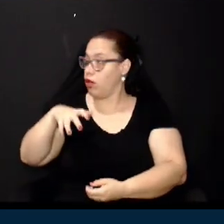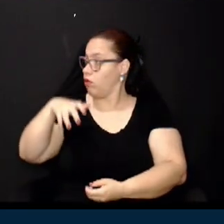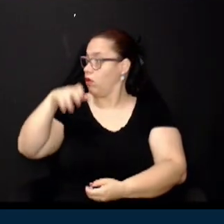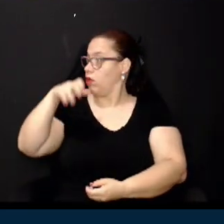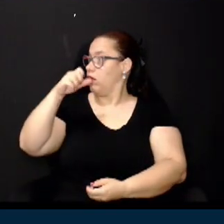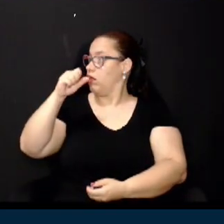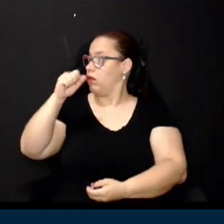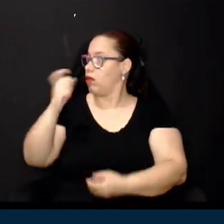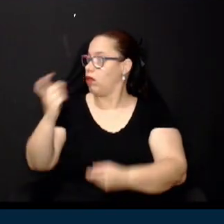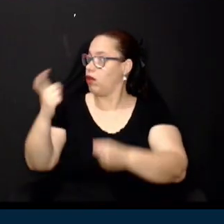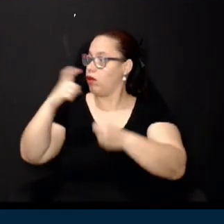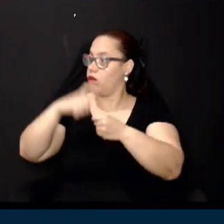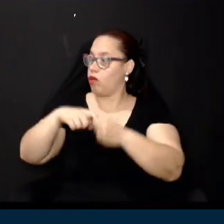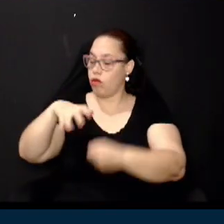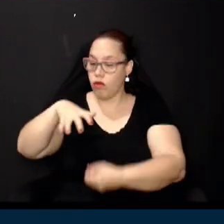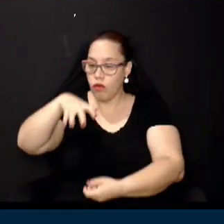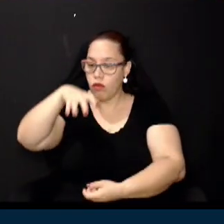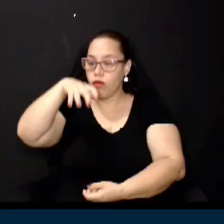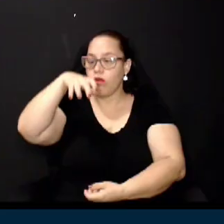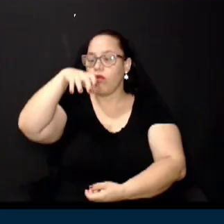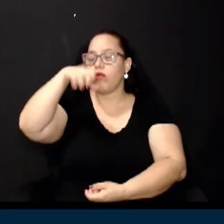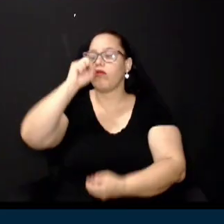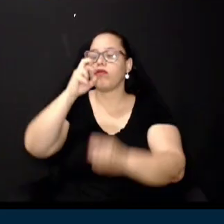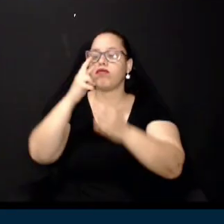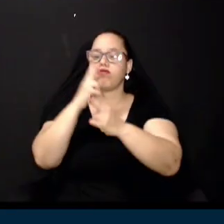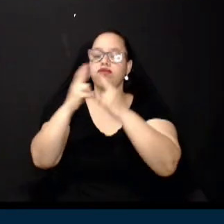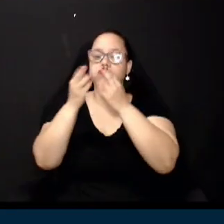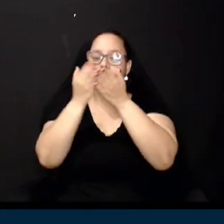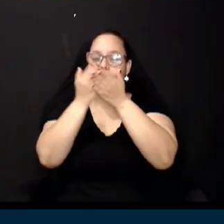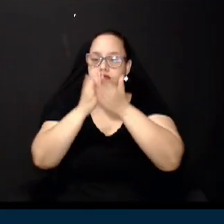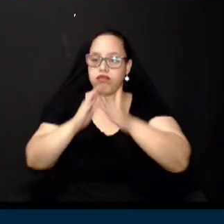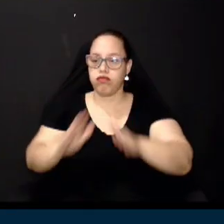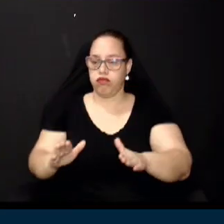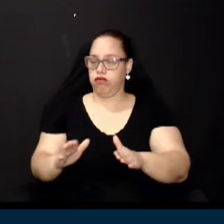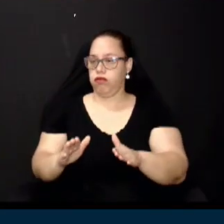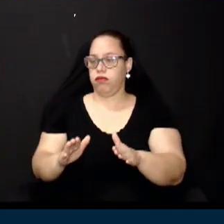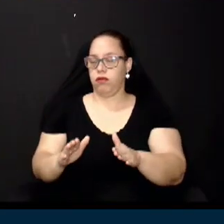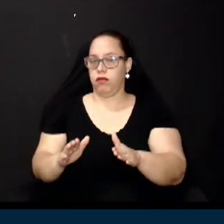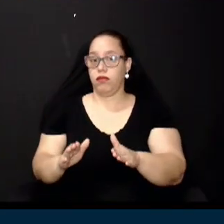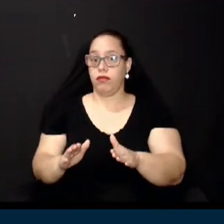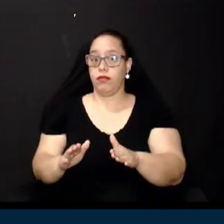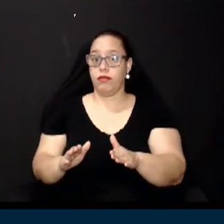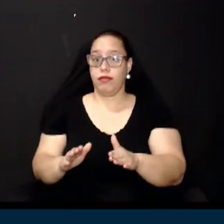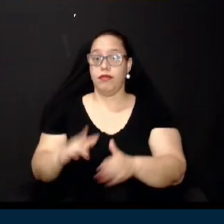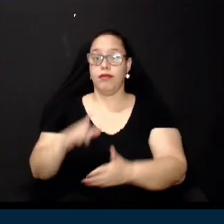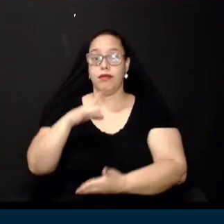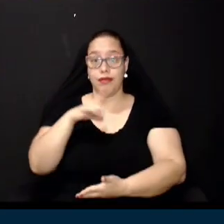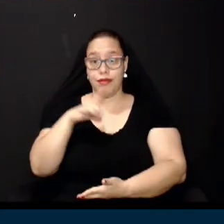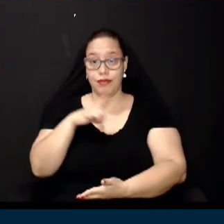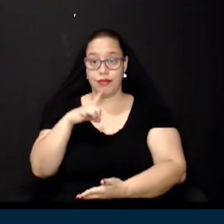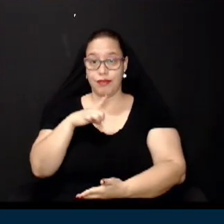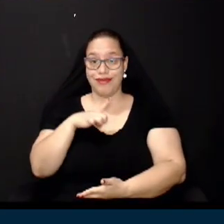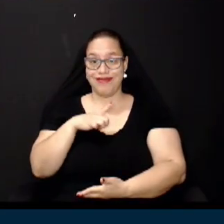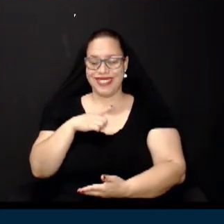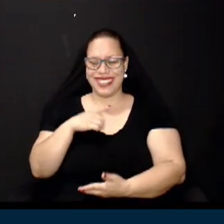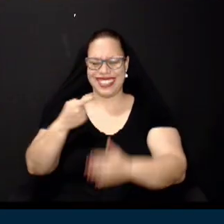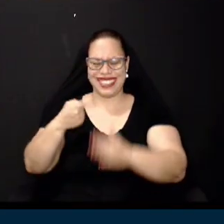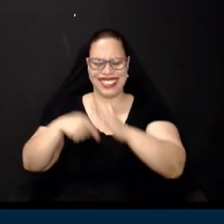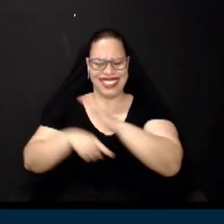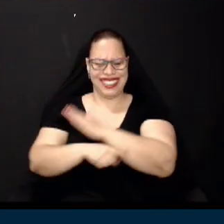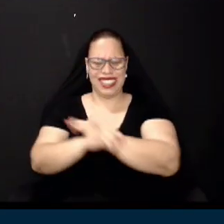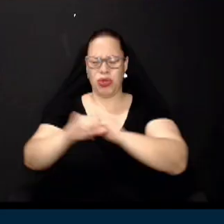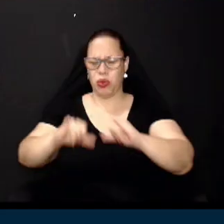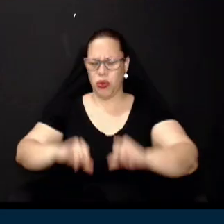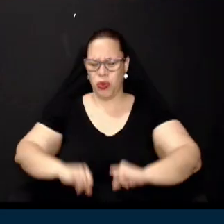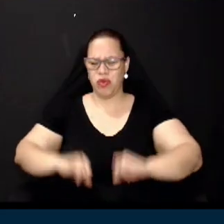a respirar quando a relação acaba, mesmo tendo um grande estrago e um grande sofrimento. Como